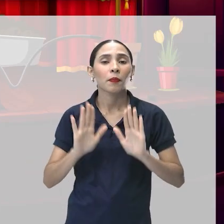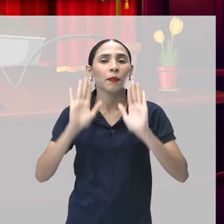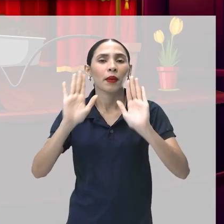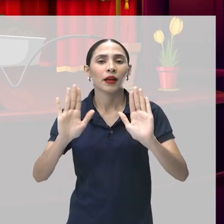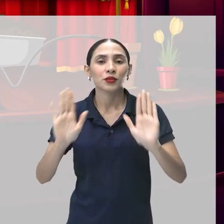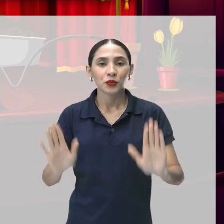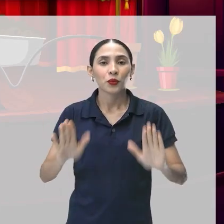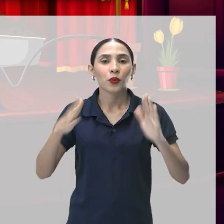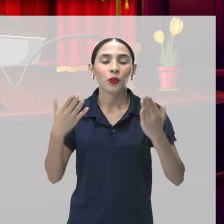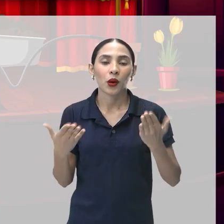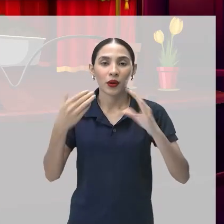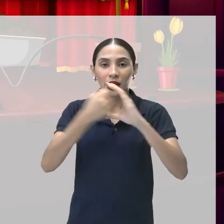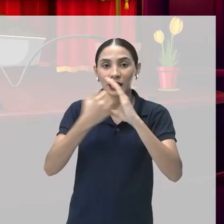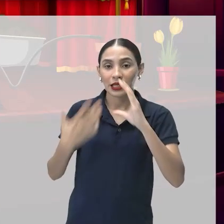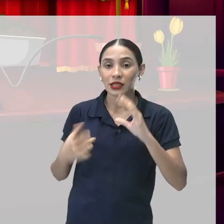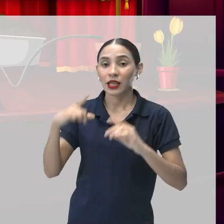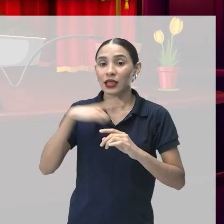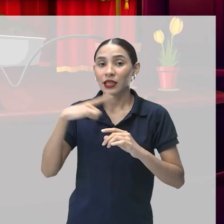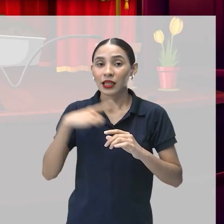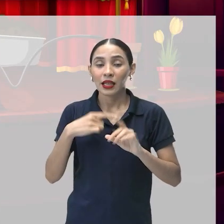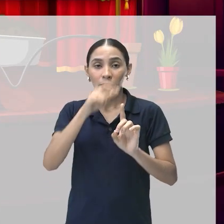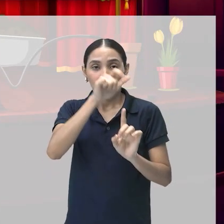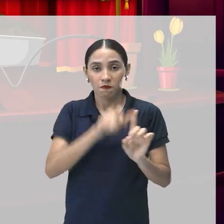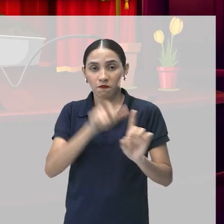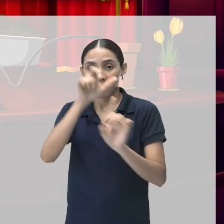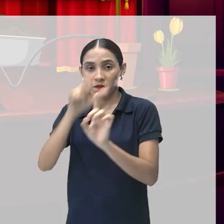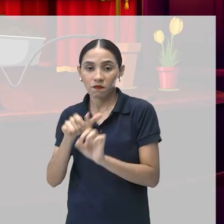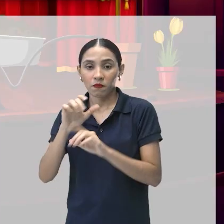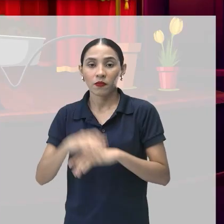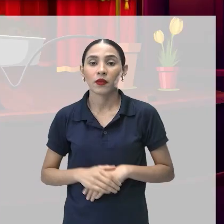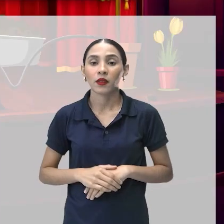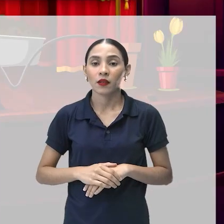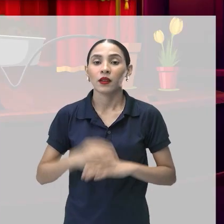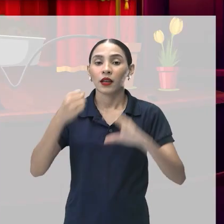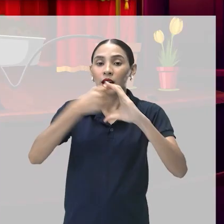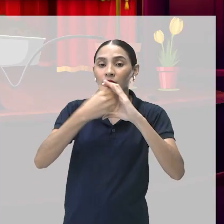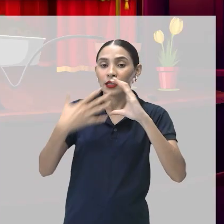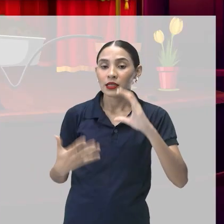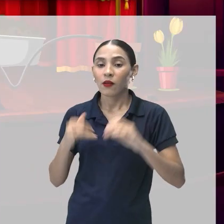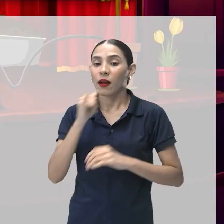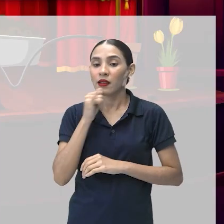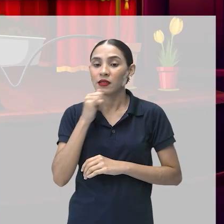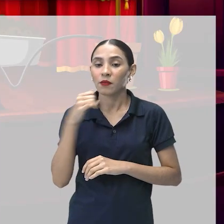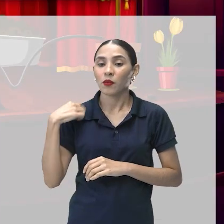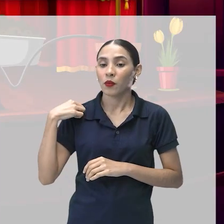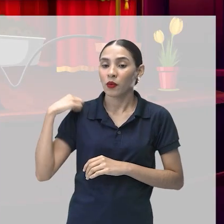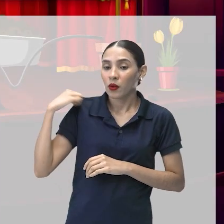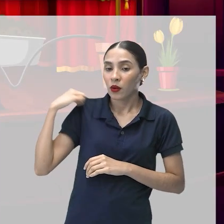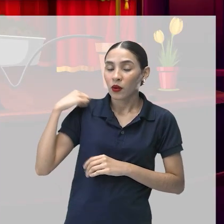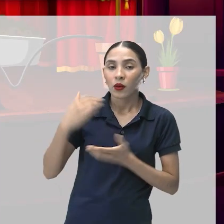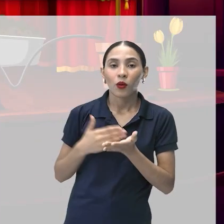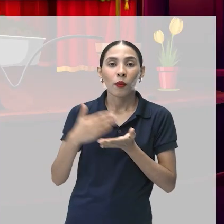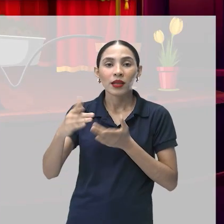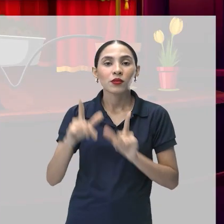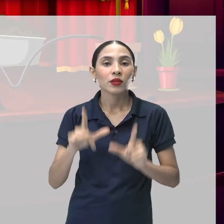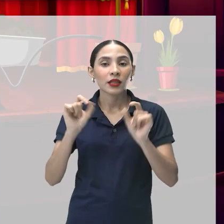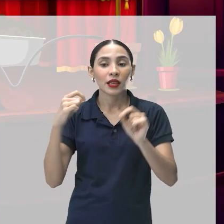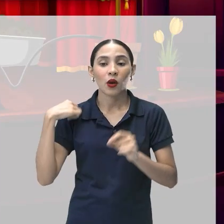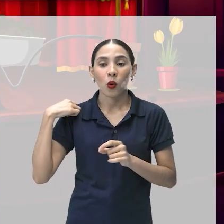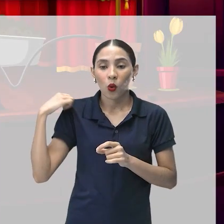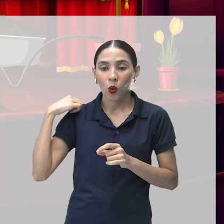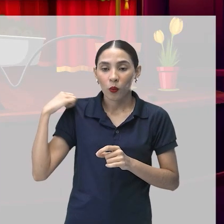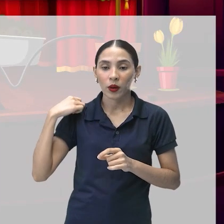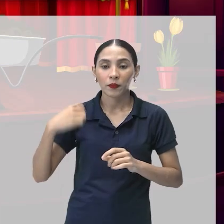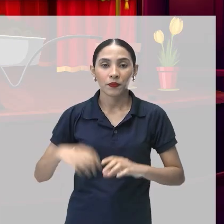são esses elementos que compõem esses personagens? São a caracterização, começa pelo quê? Pelo